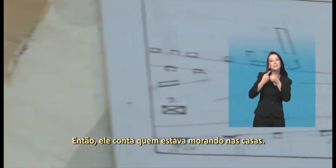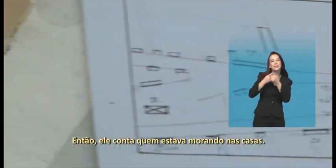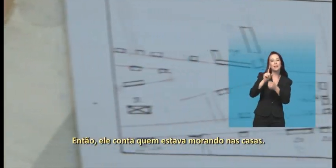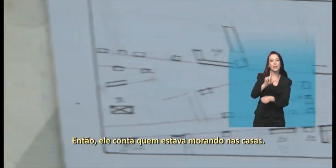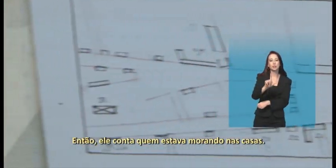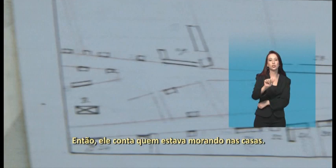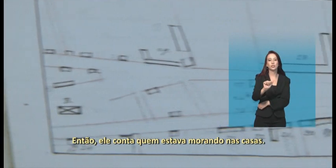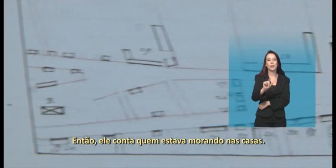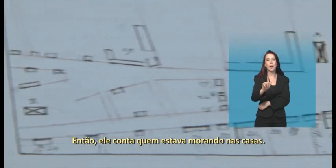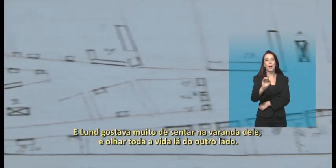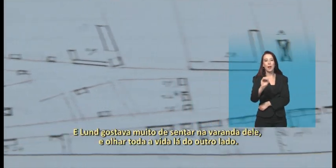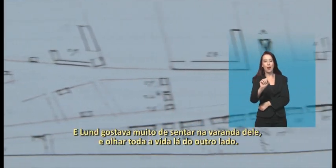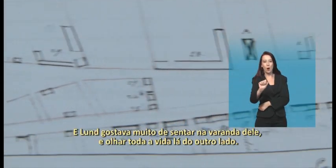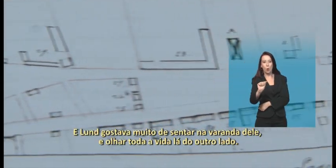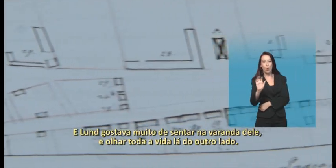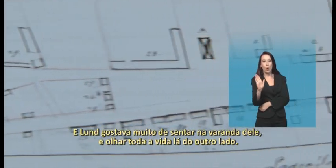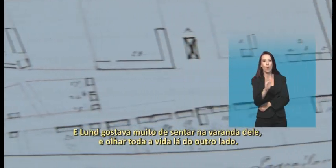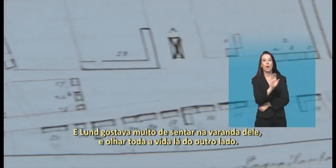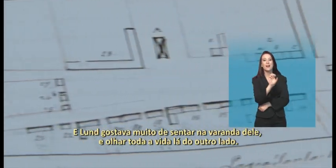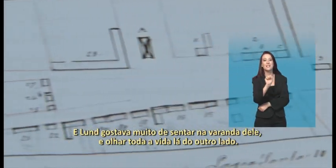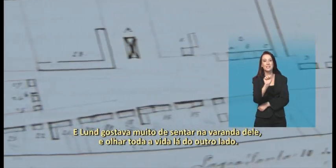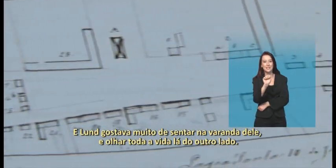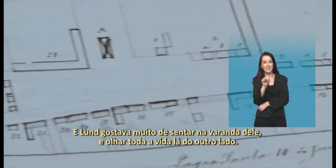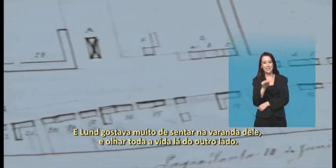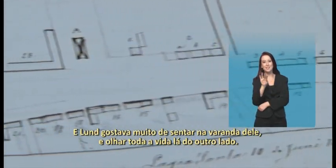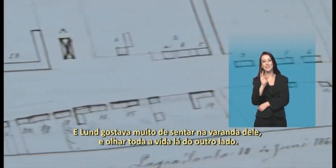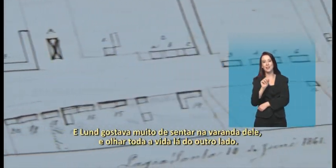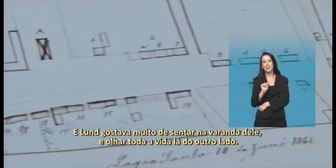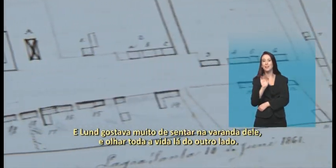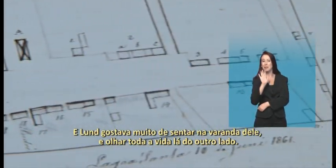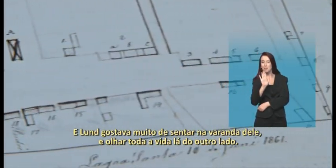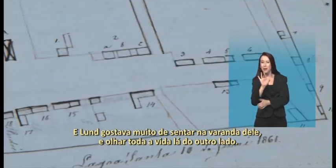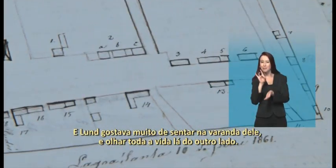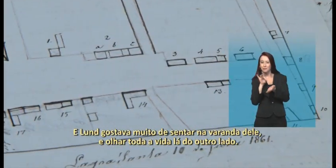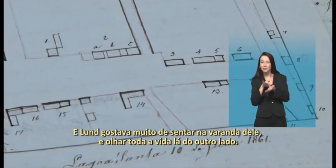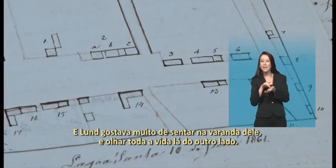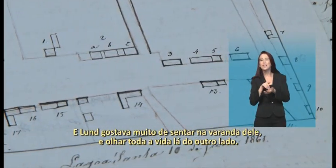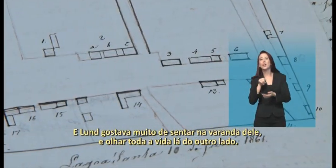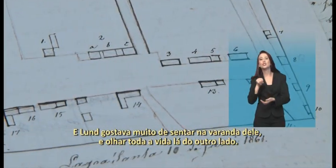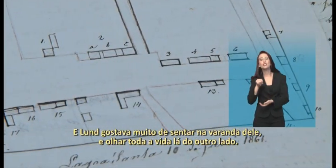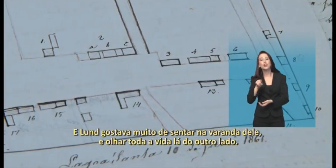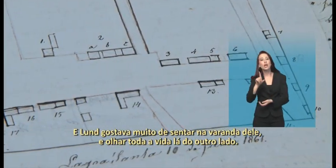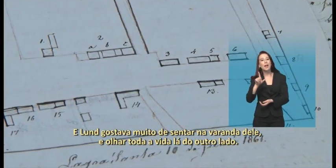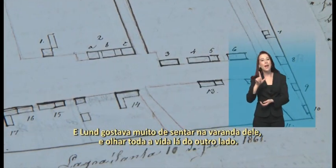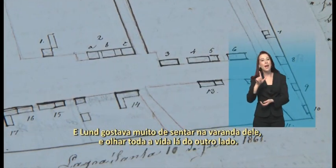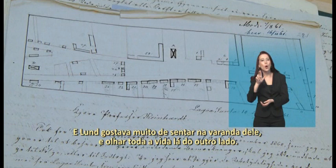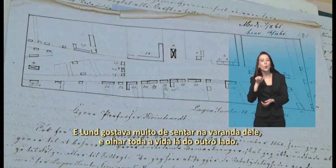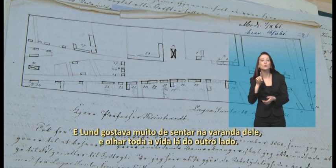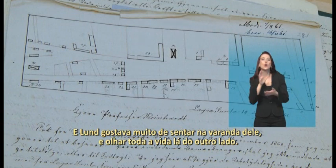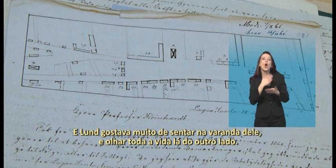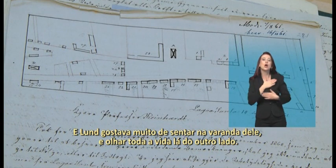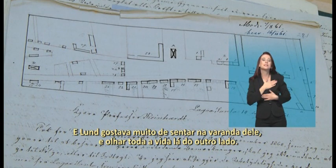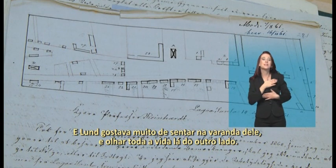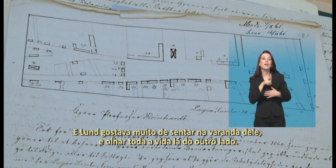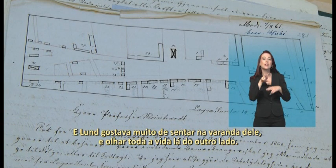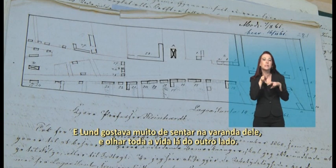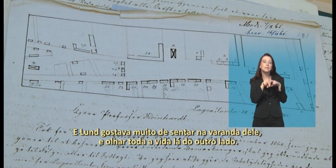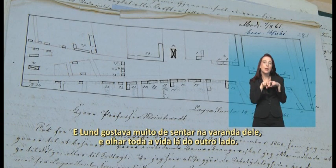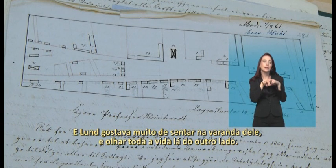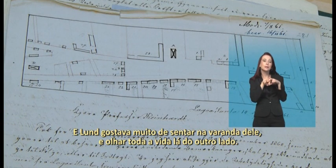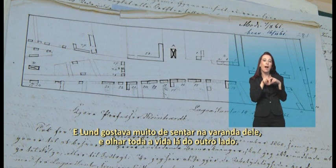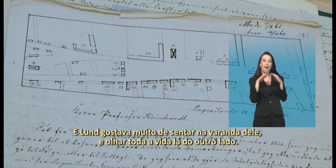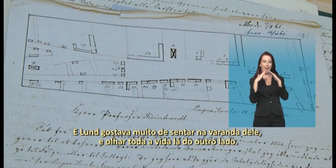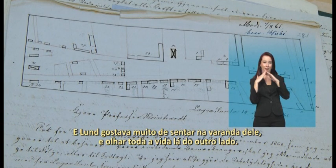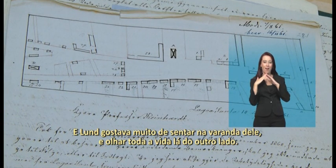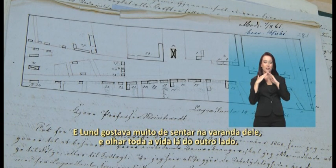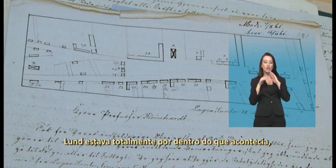morando nas casas. Lund gostava muito de sentar na varanda dela e olhar toda a vida lá